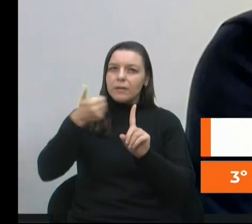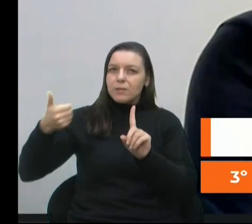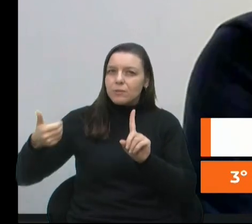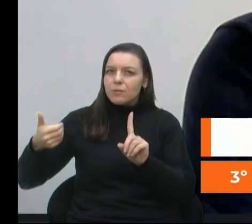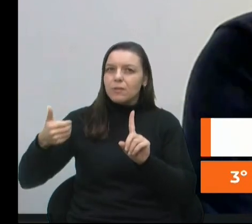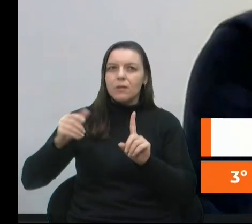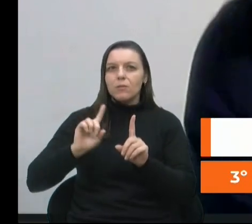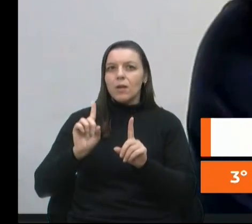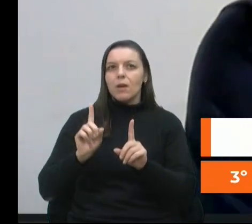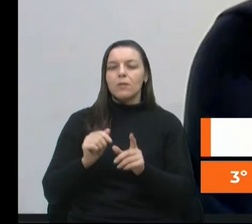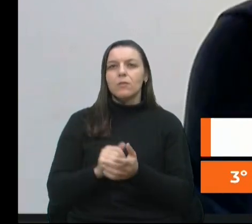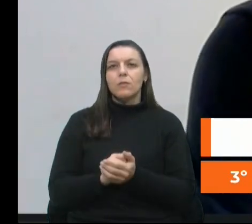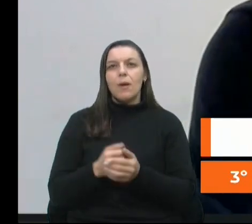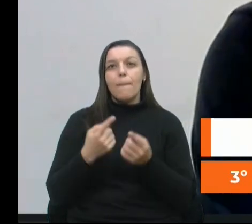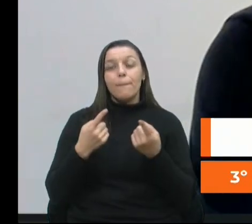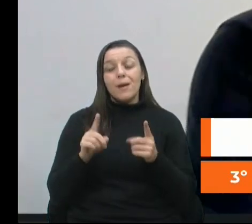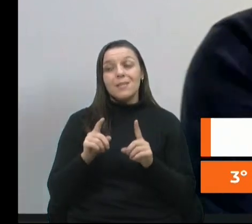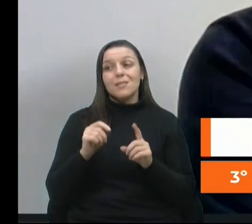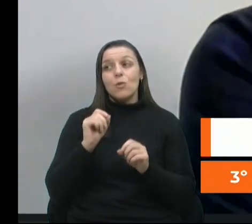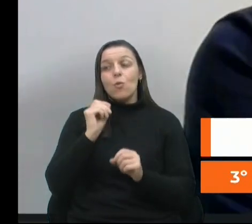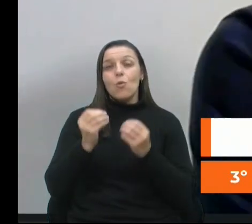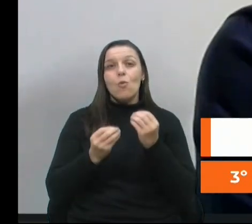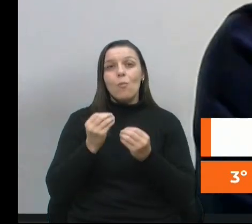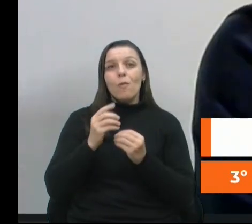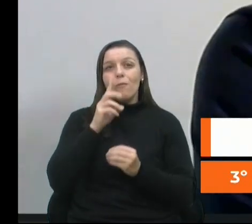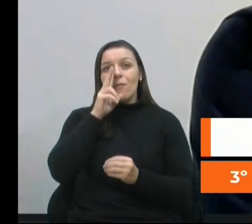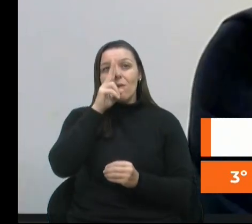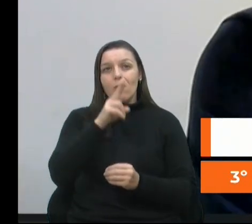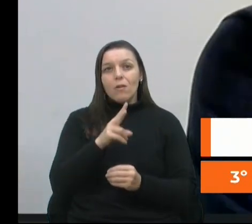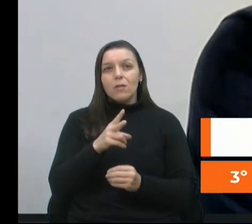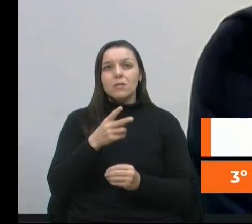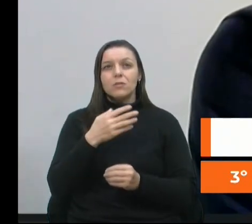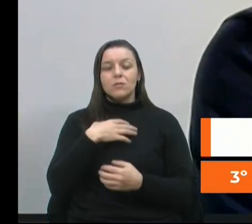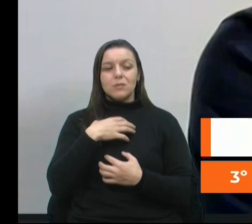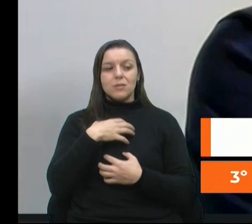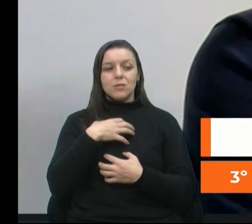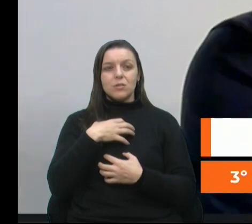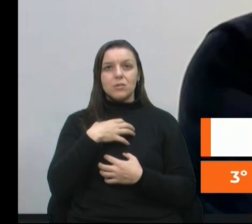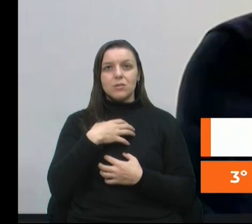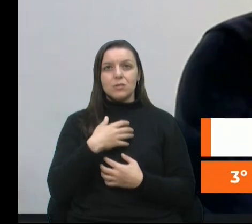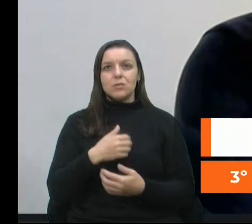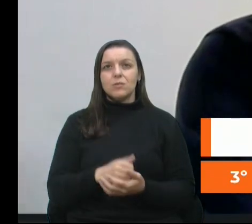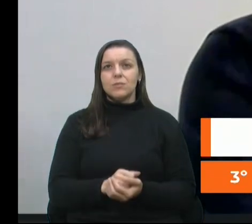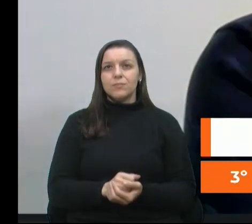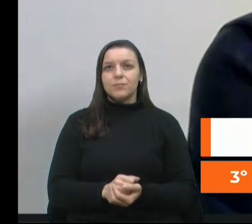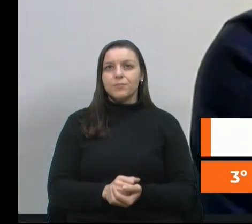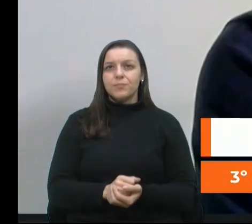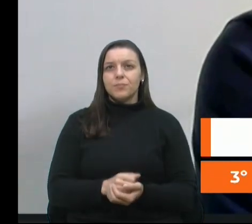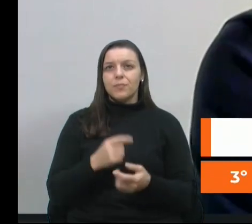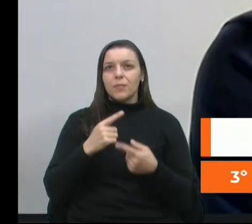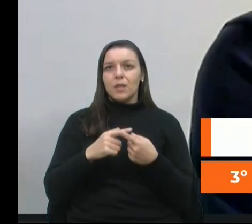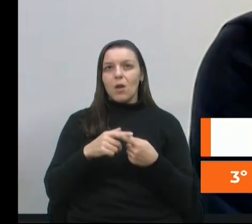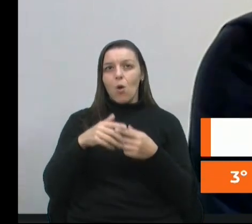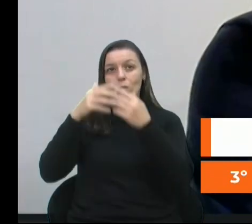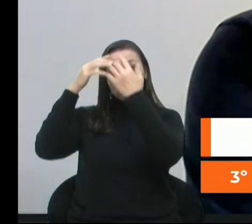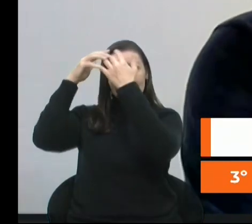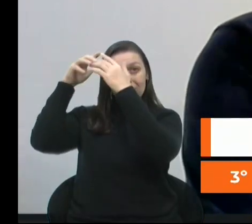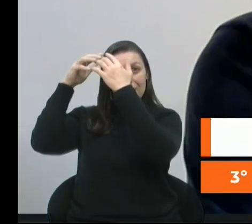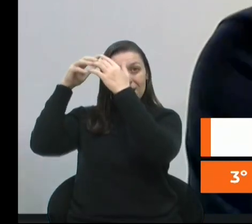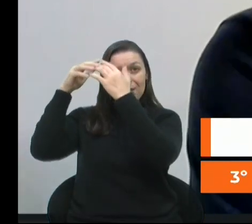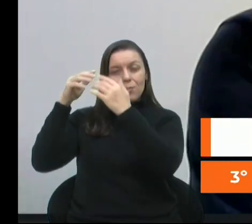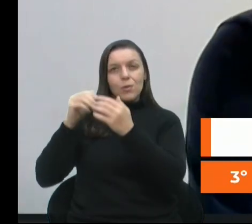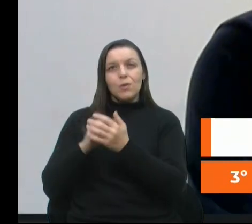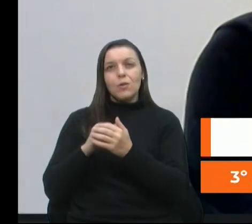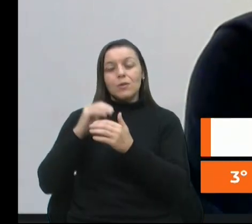com neurotípico, mas a intensidade com que aquilo é sentido e é processado por aquele cérebro